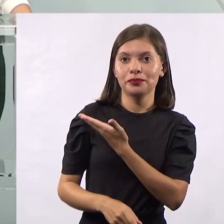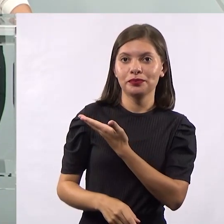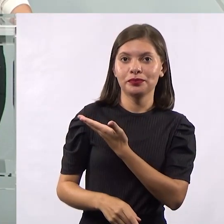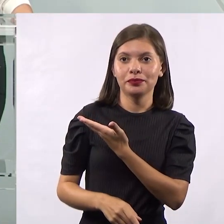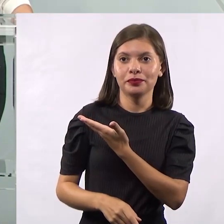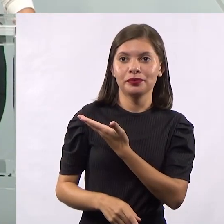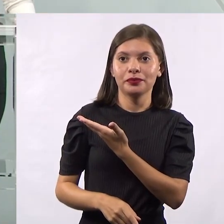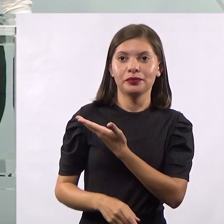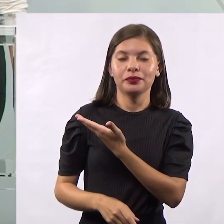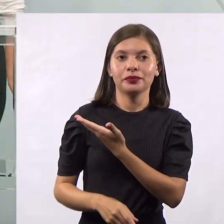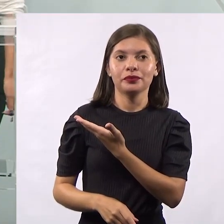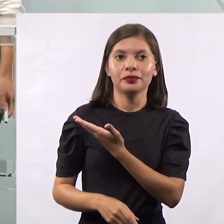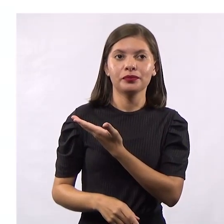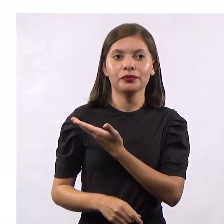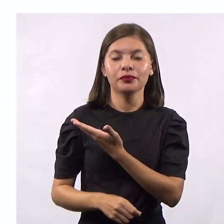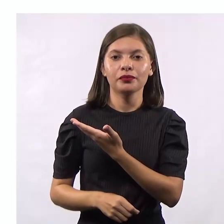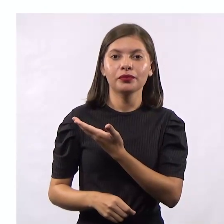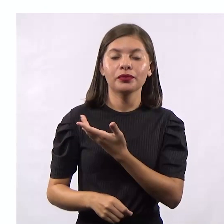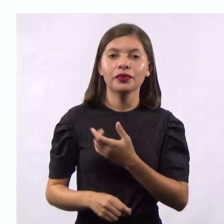está na 14133, vamos ver.